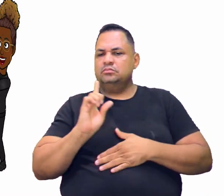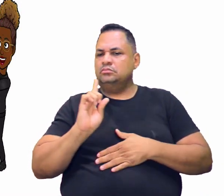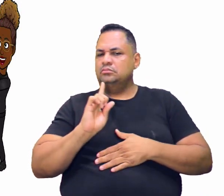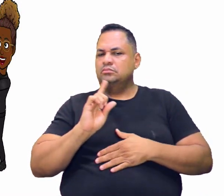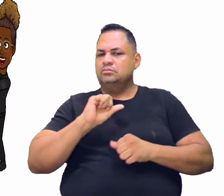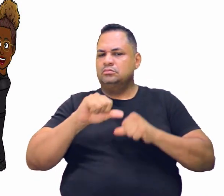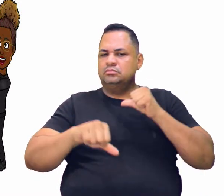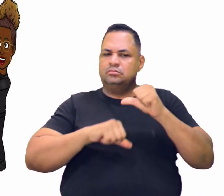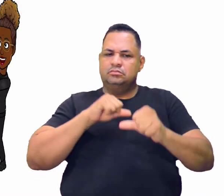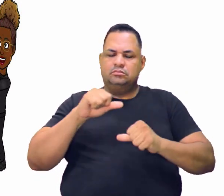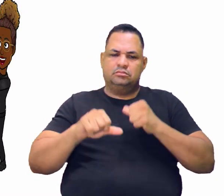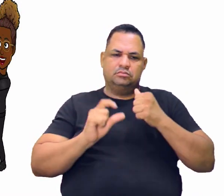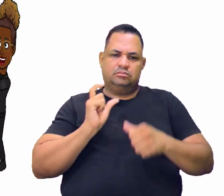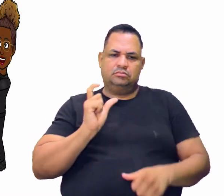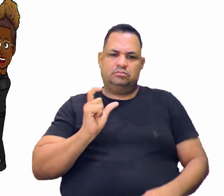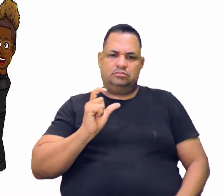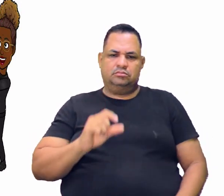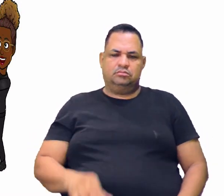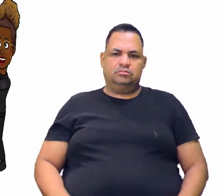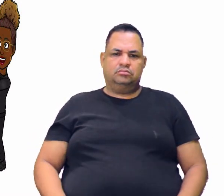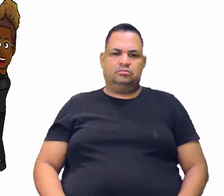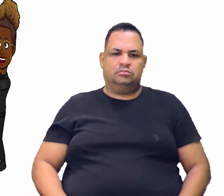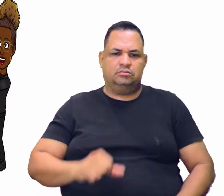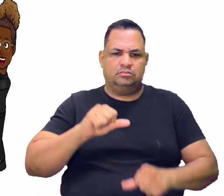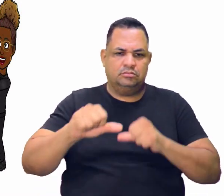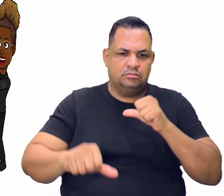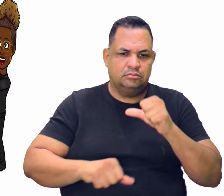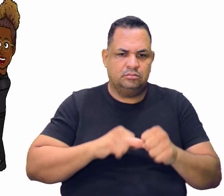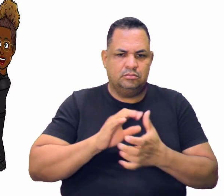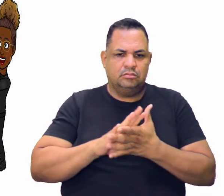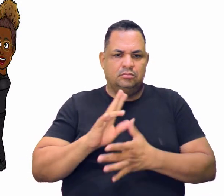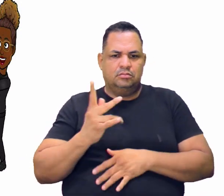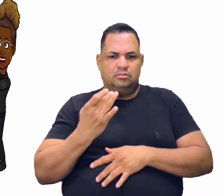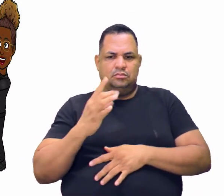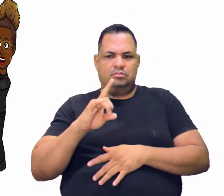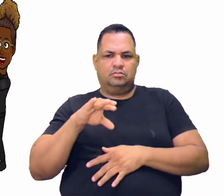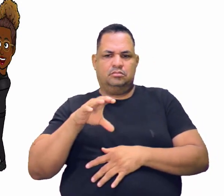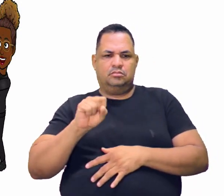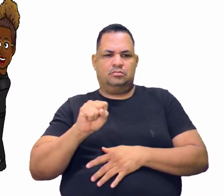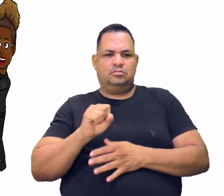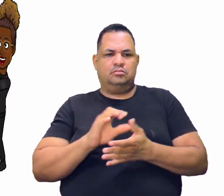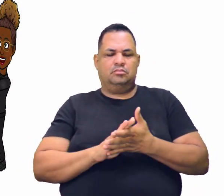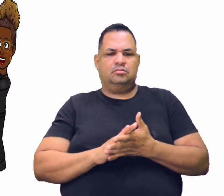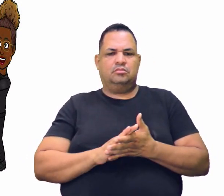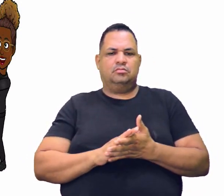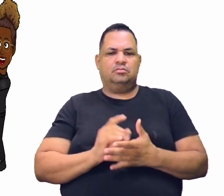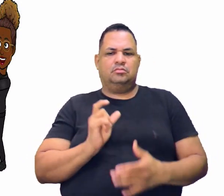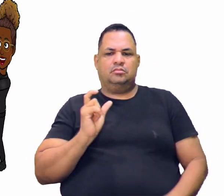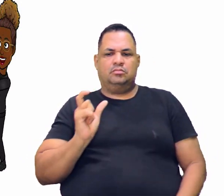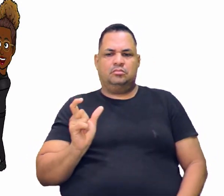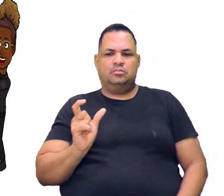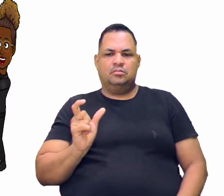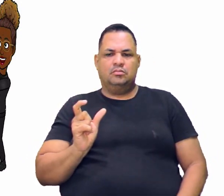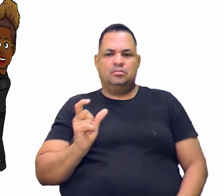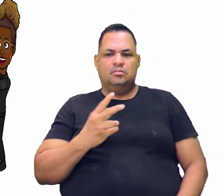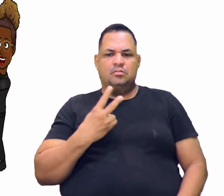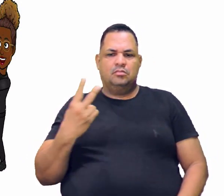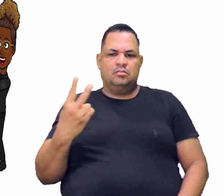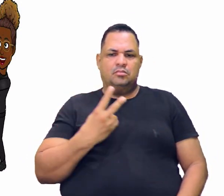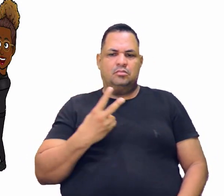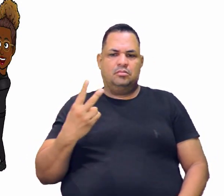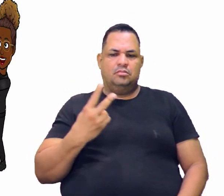invariável a palavra pseudo. Só foi modificado a segunda palavra.